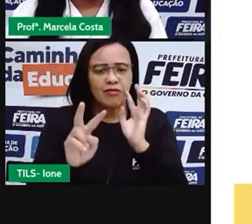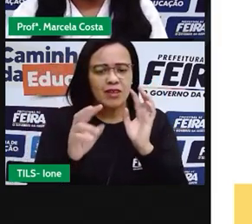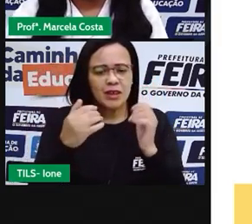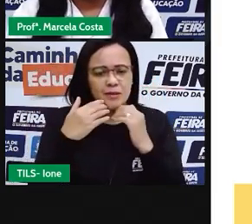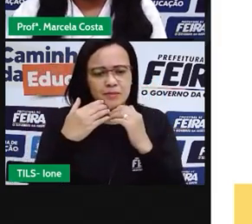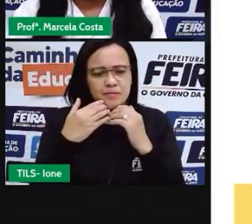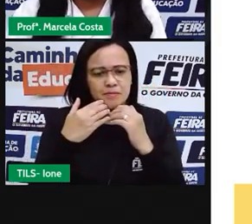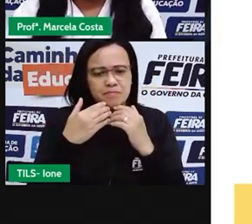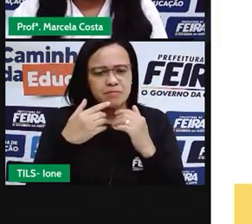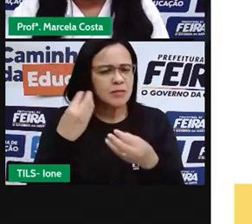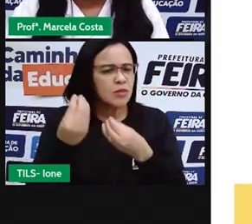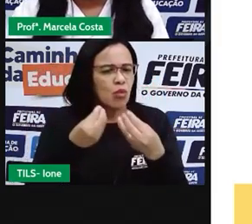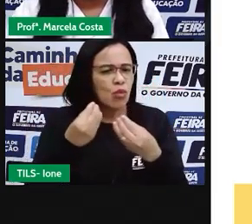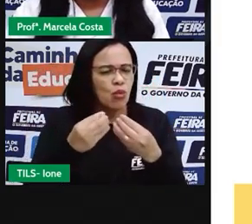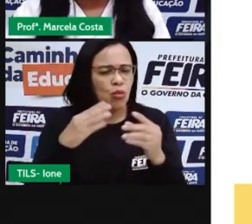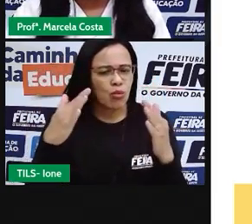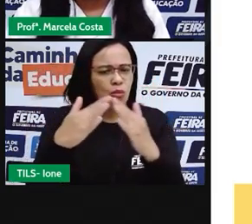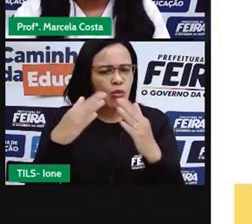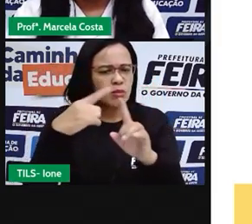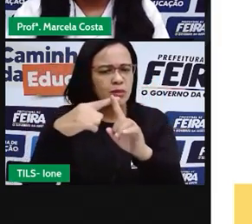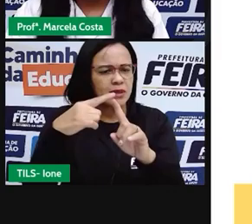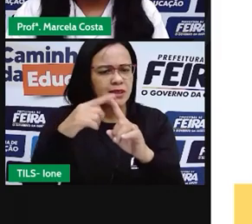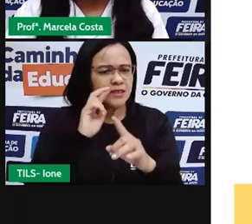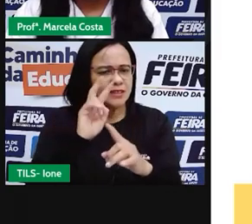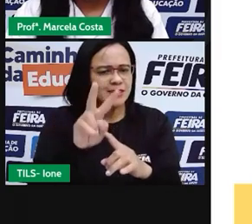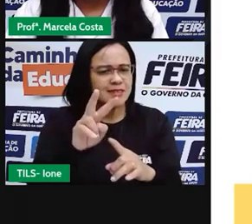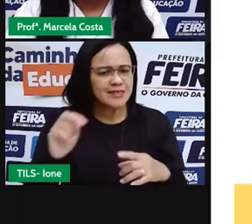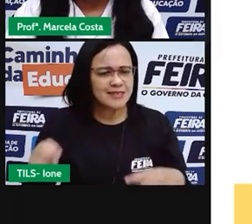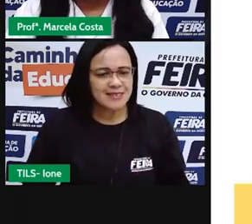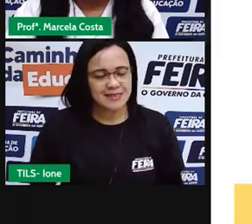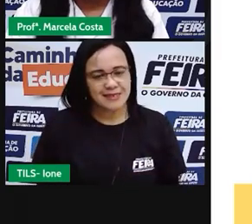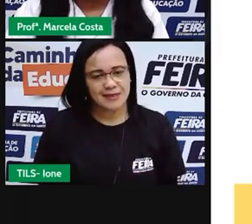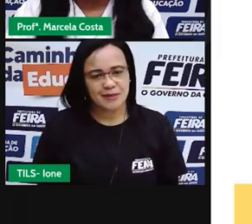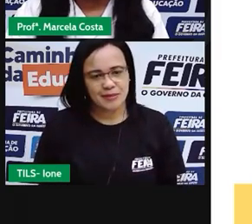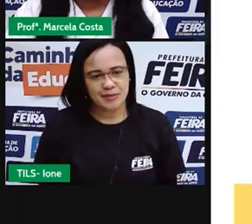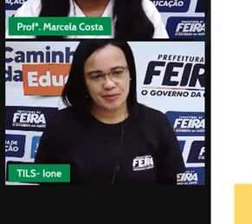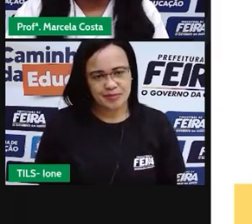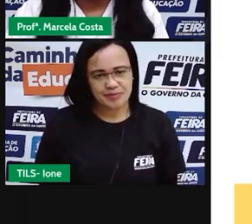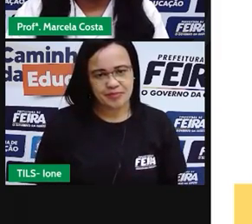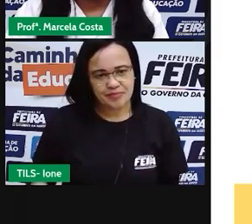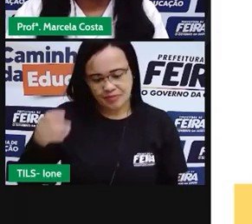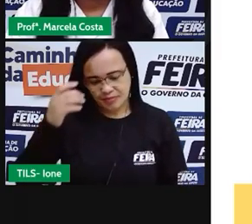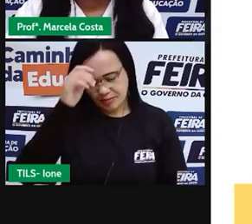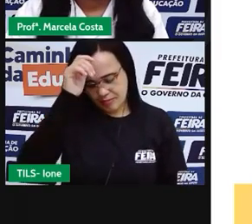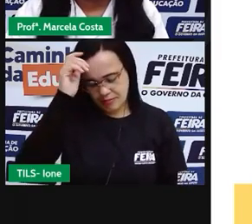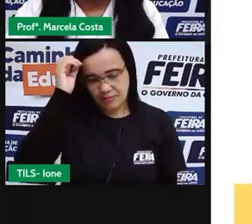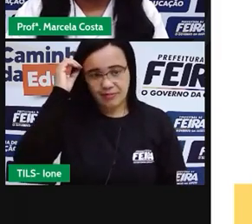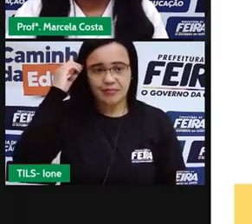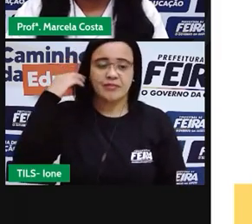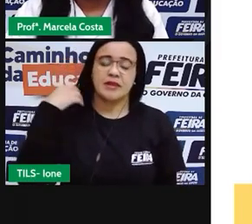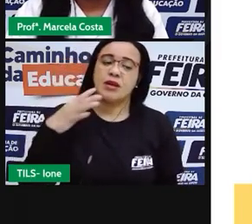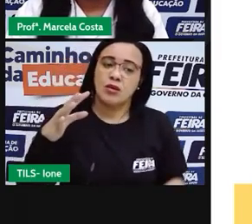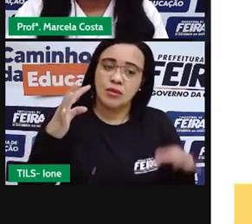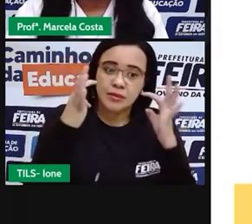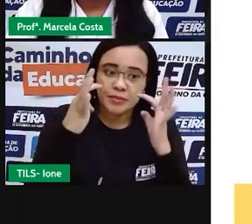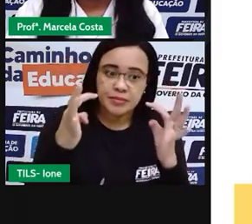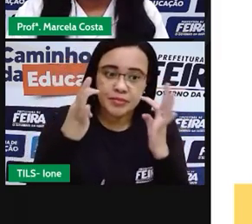triângulo, um quadrado, um retângulo ou um círculo nas estruturas dessa igreja?